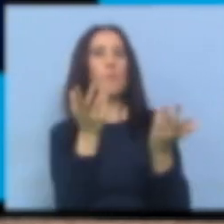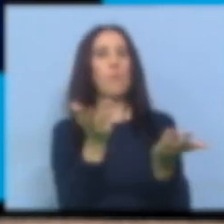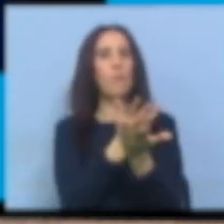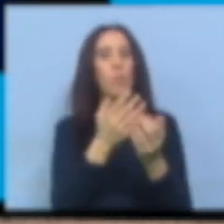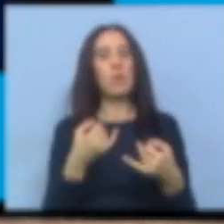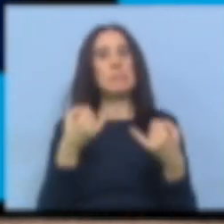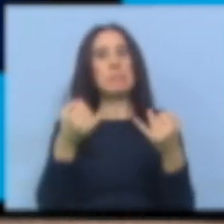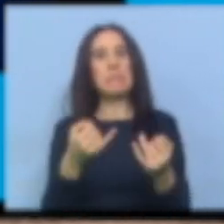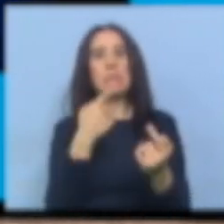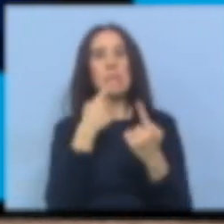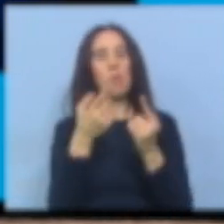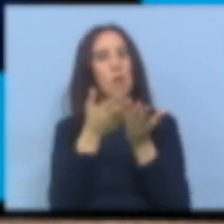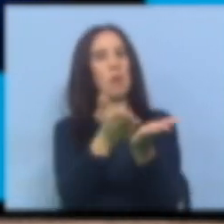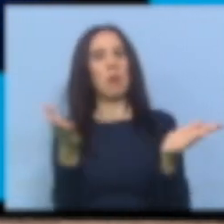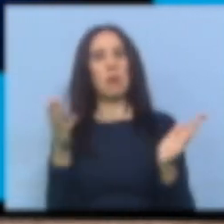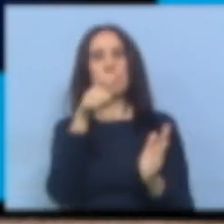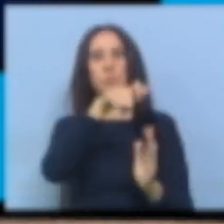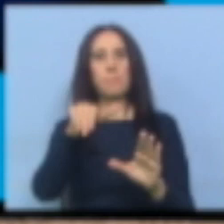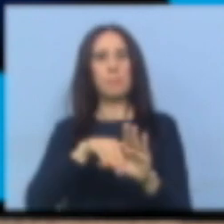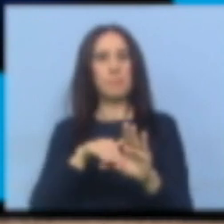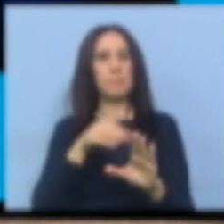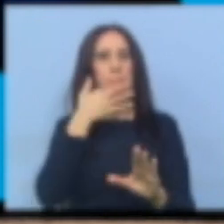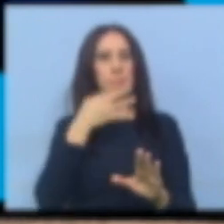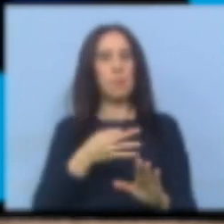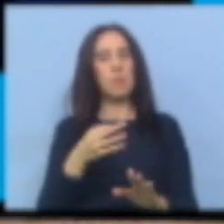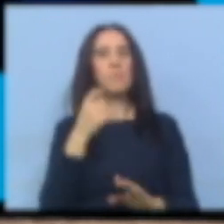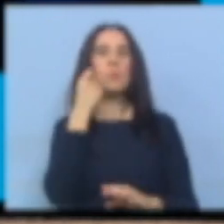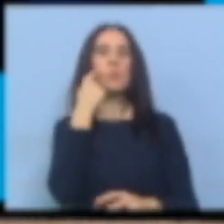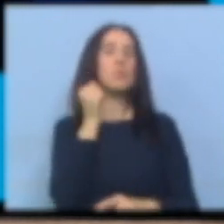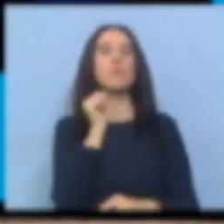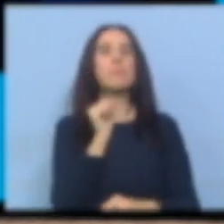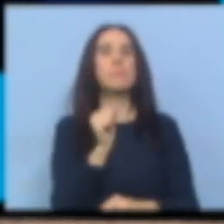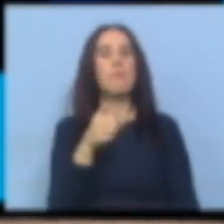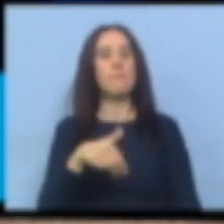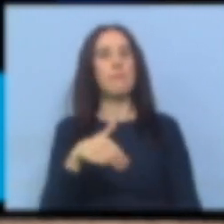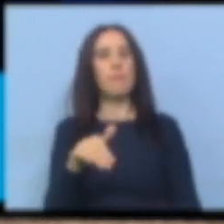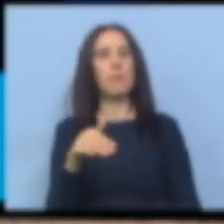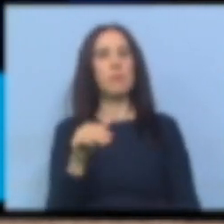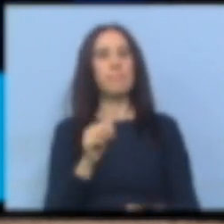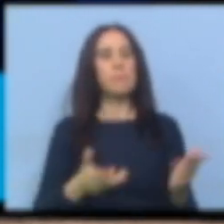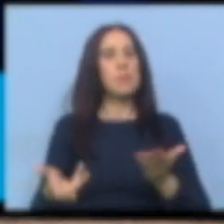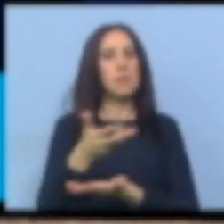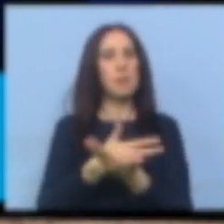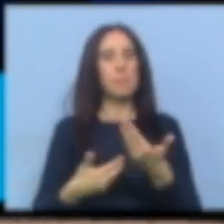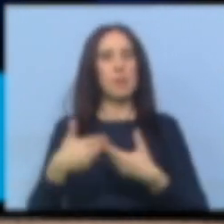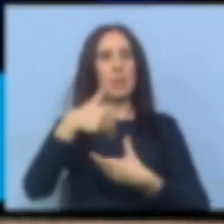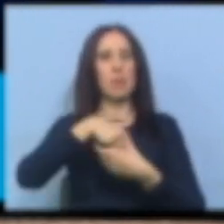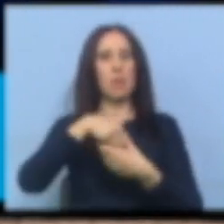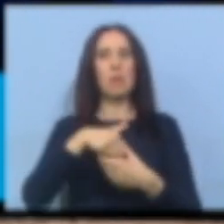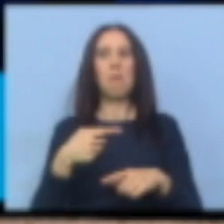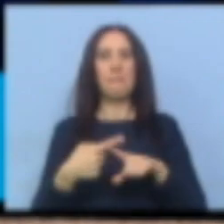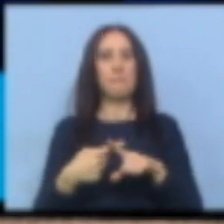e, em seguida, esse diálogo é aberto a todos os participantes. É, portanto, um curso que vai ter uma dinâmica interna